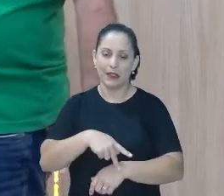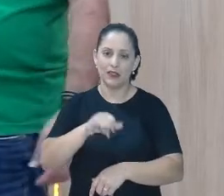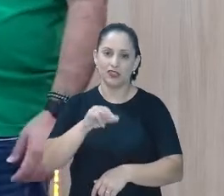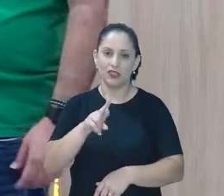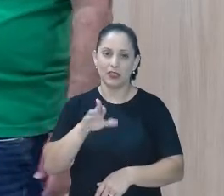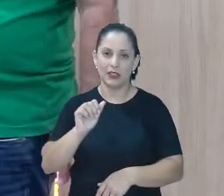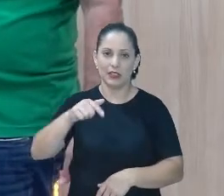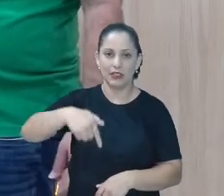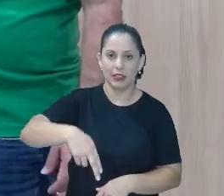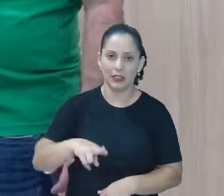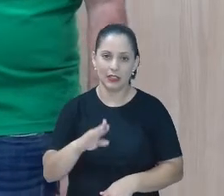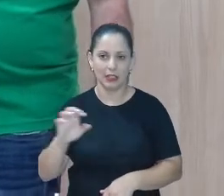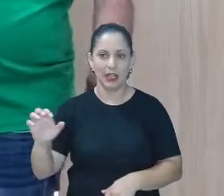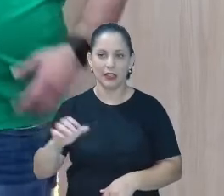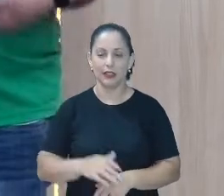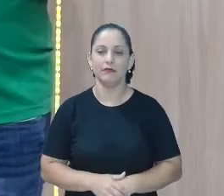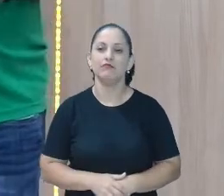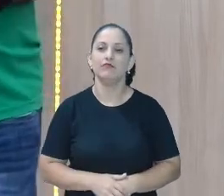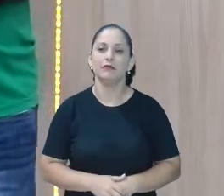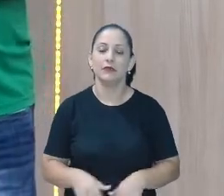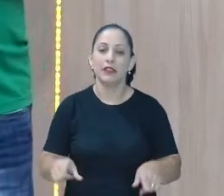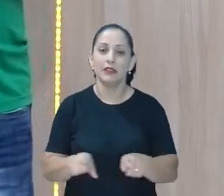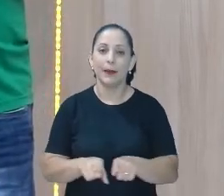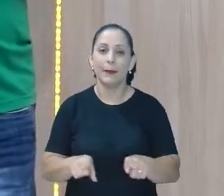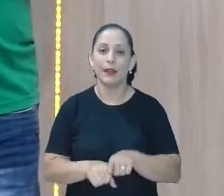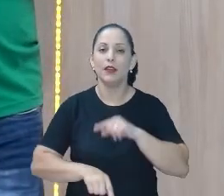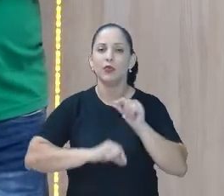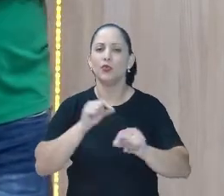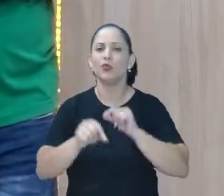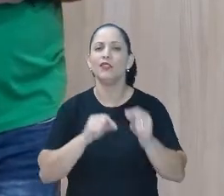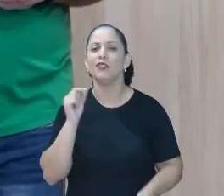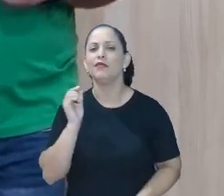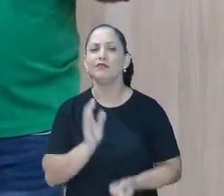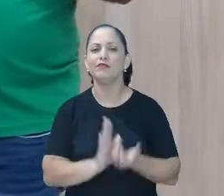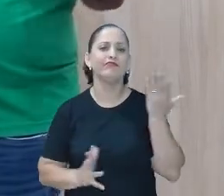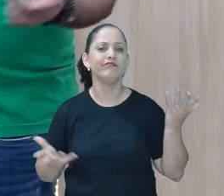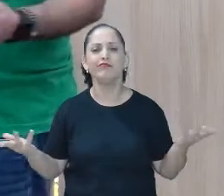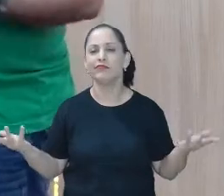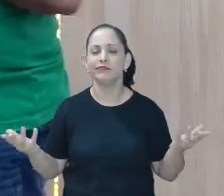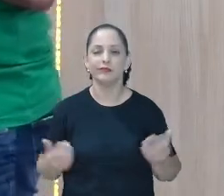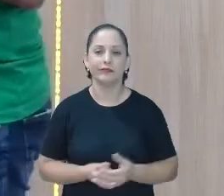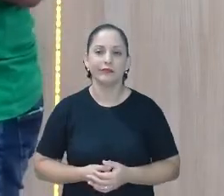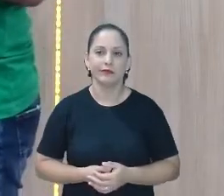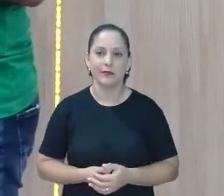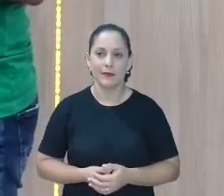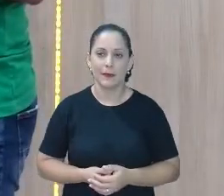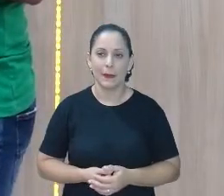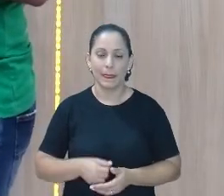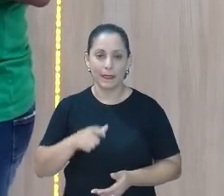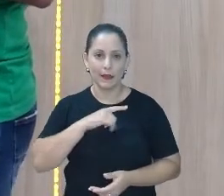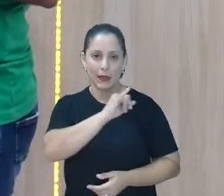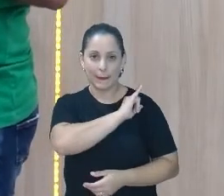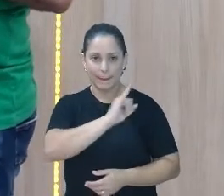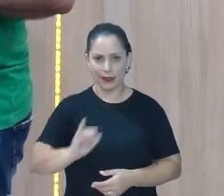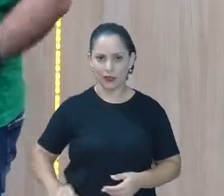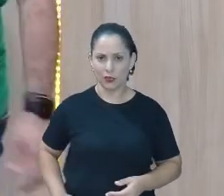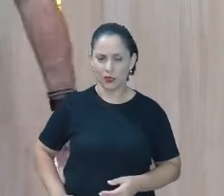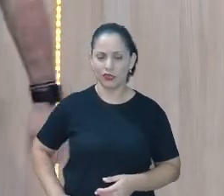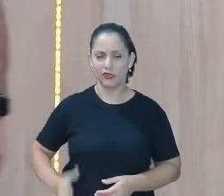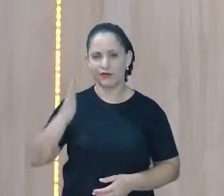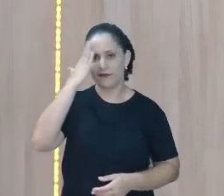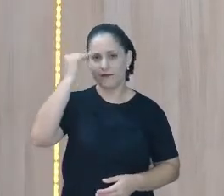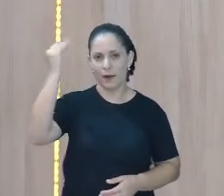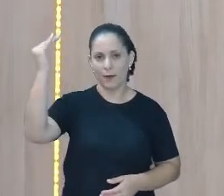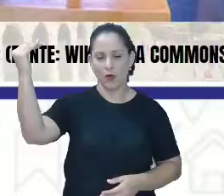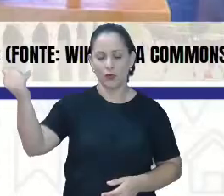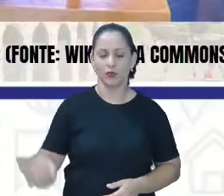ok? Nesse período, alguns imperadores eles vão se destacar, como, por exemplo, o Diocleciano, que